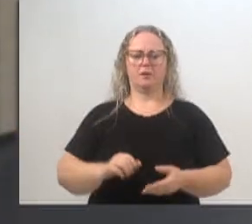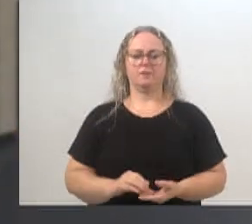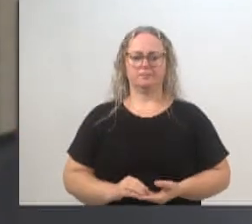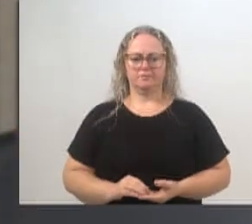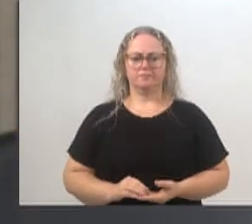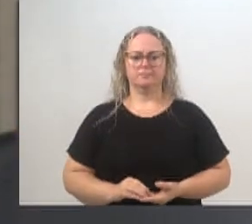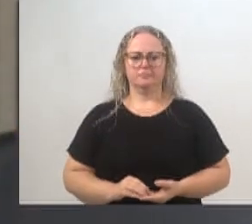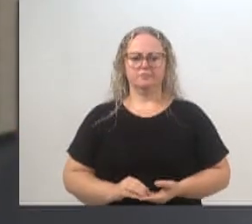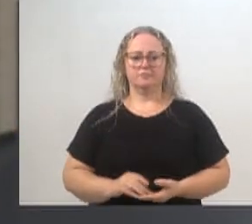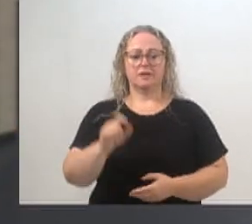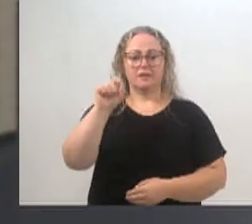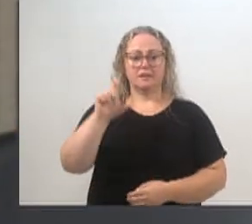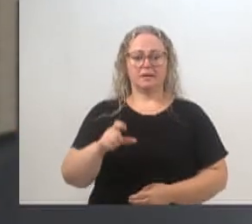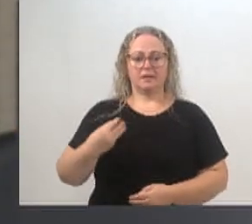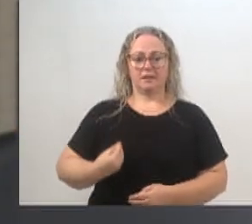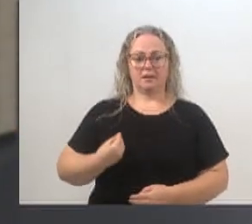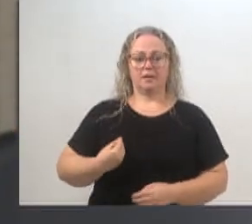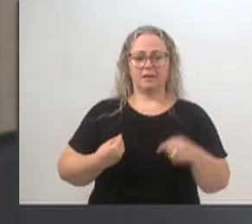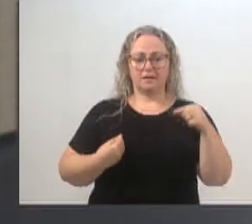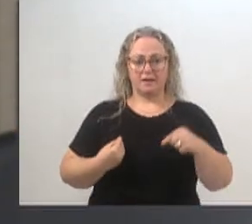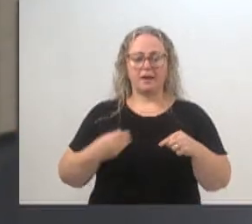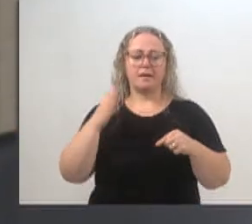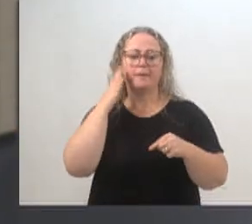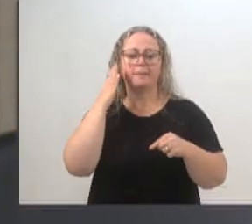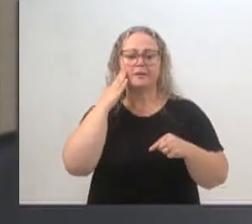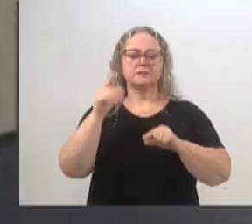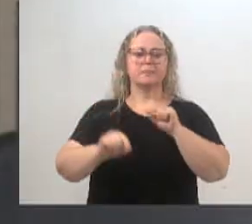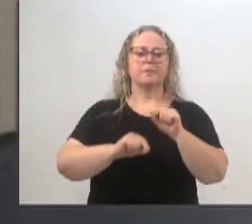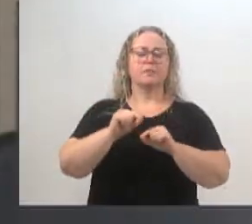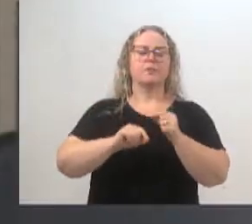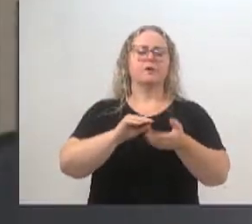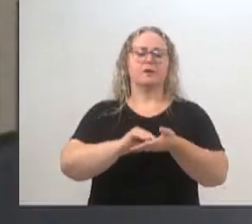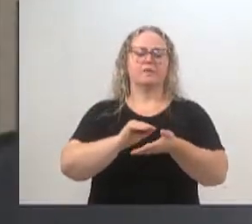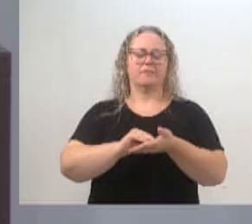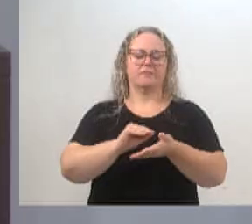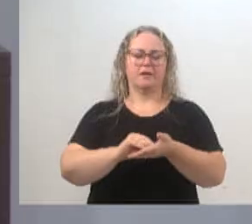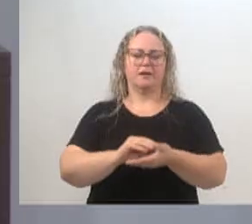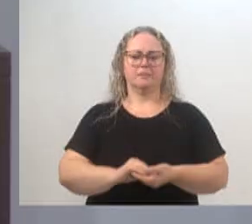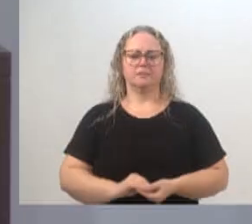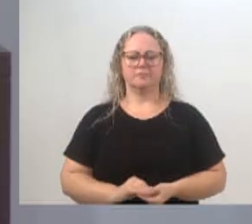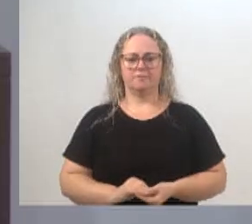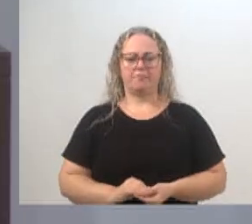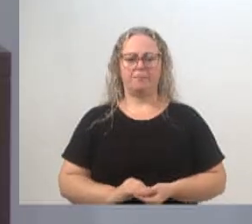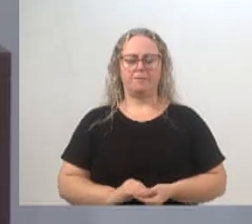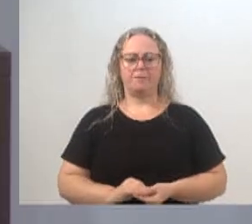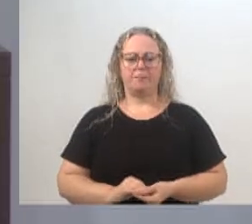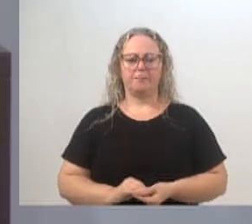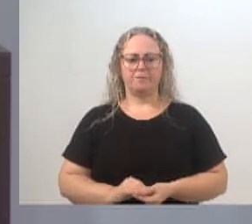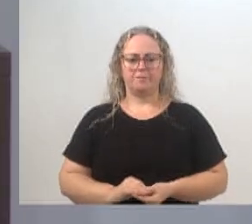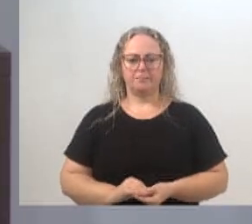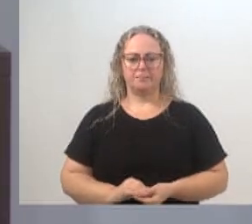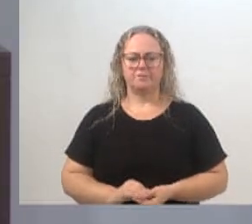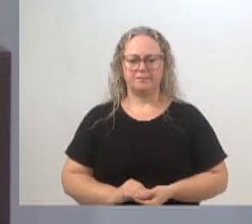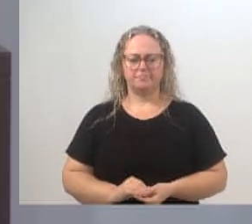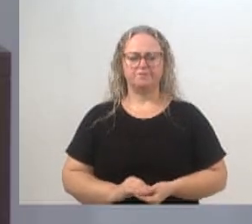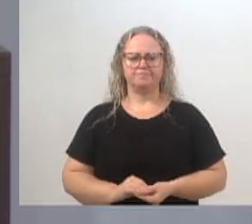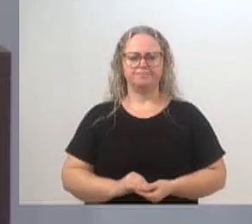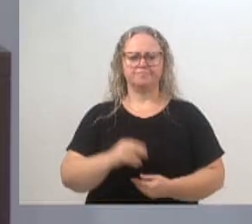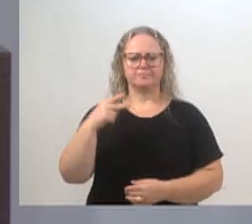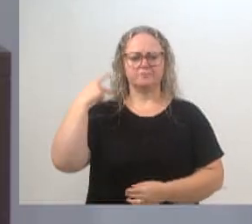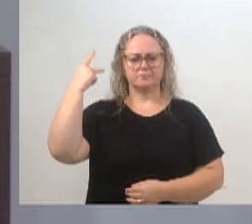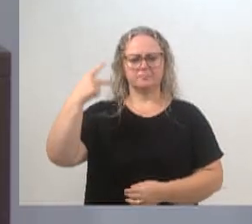do que quem vive a realidade aqui para saber onde necessita mais. Obrigado, vereadores. Vereadora